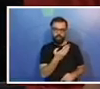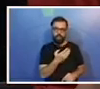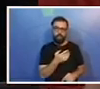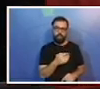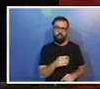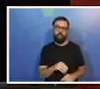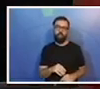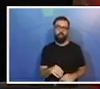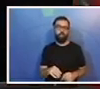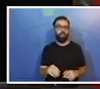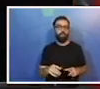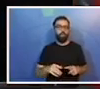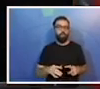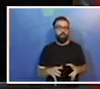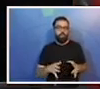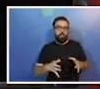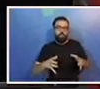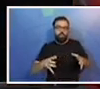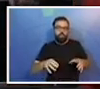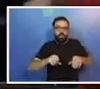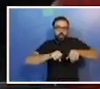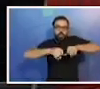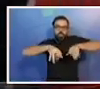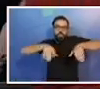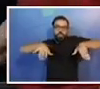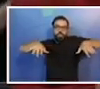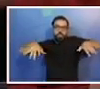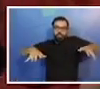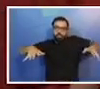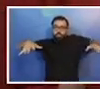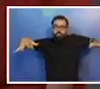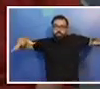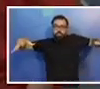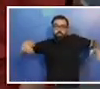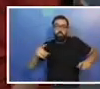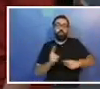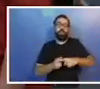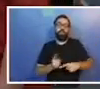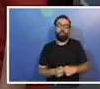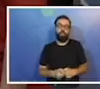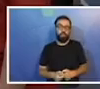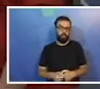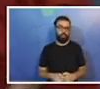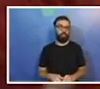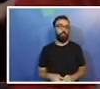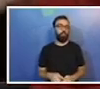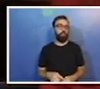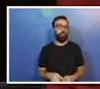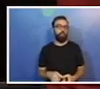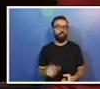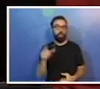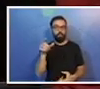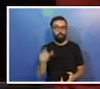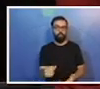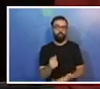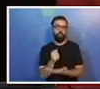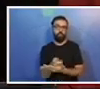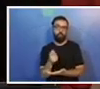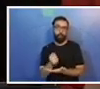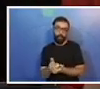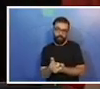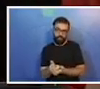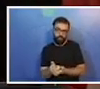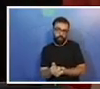adquiriam acabaram soltando-os na natureza, ou mesmo nas cidades, porque muitos